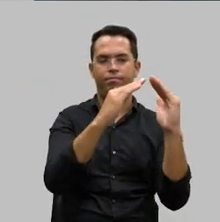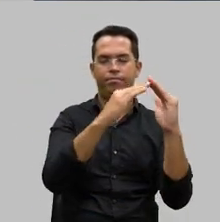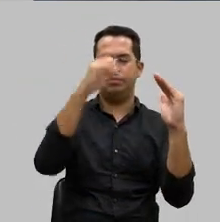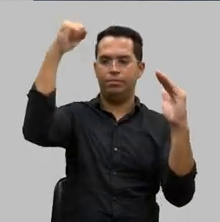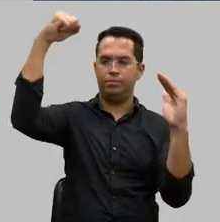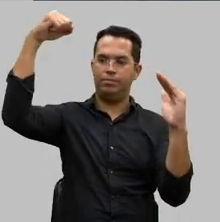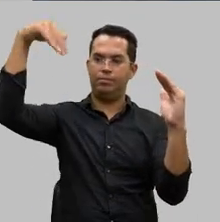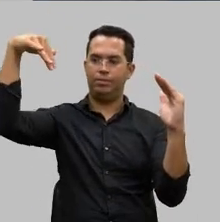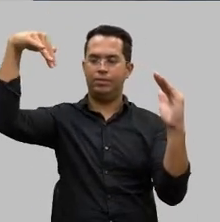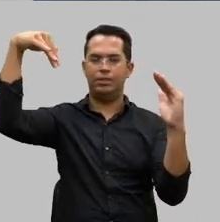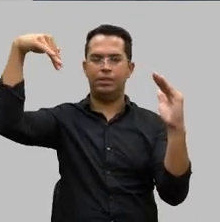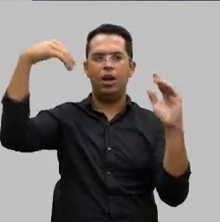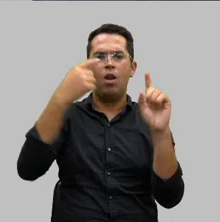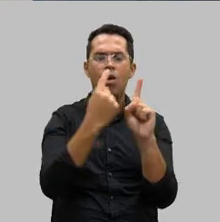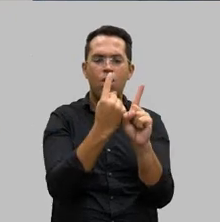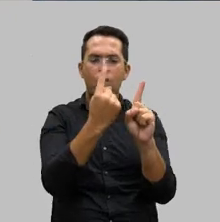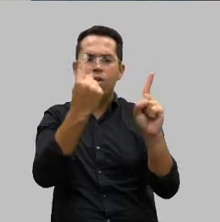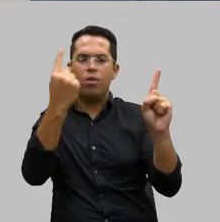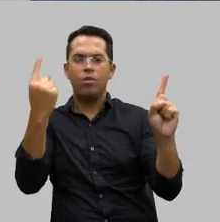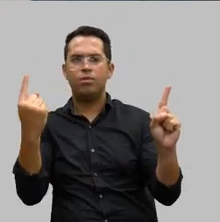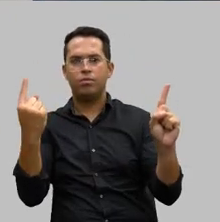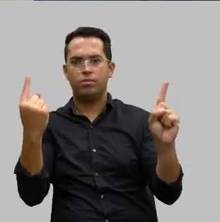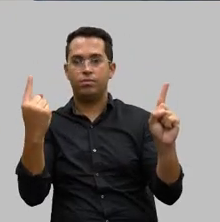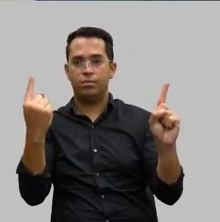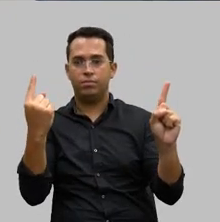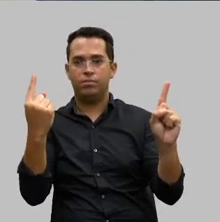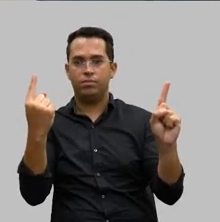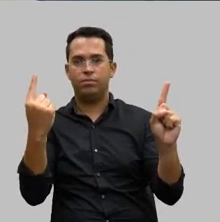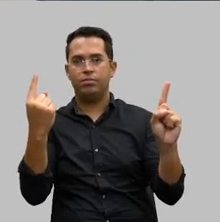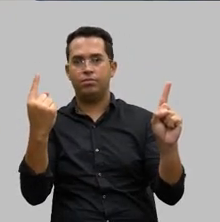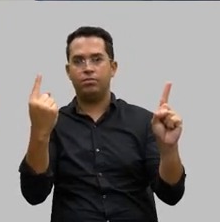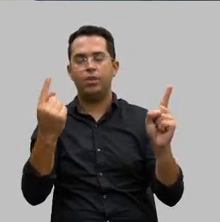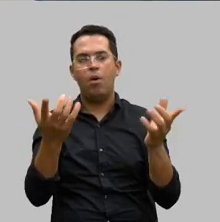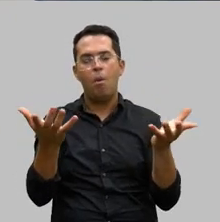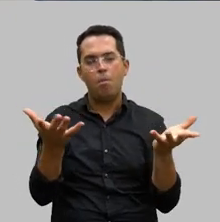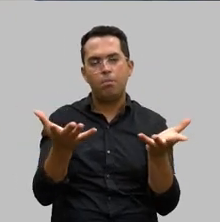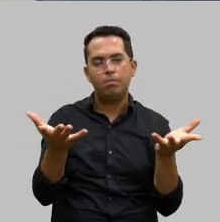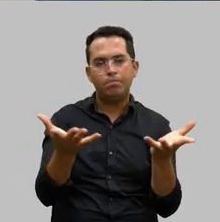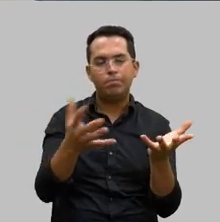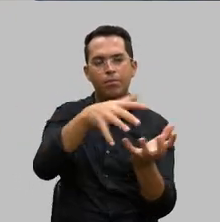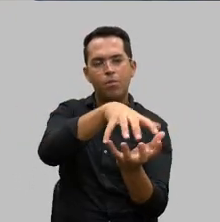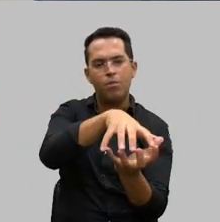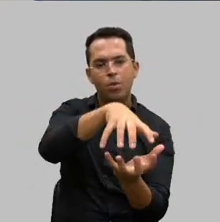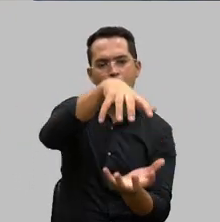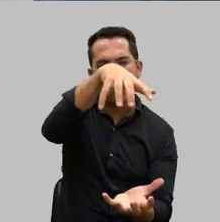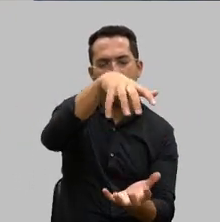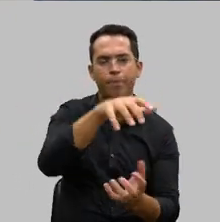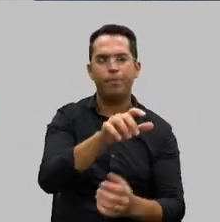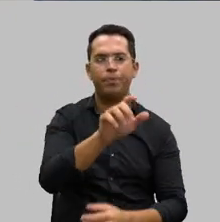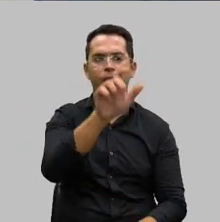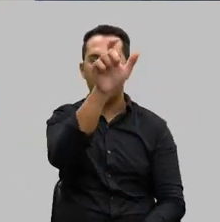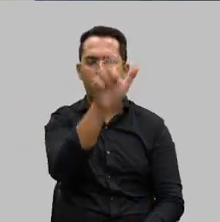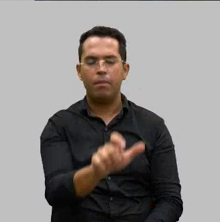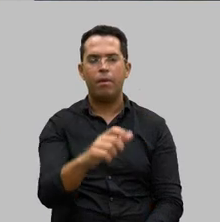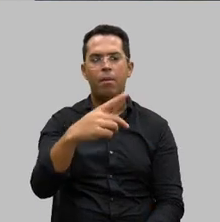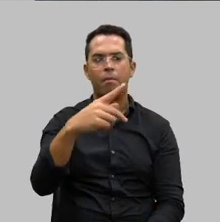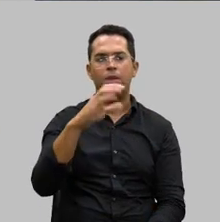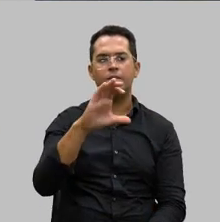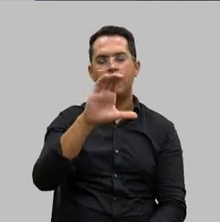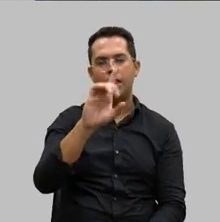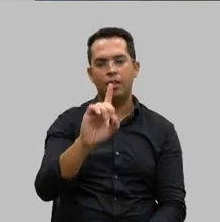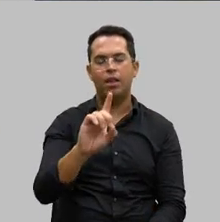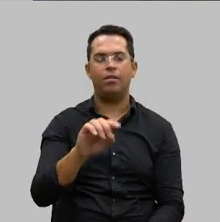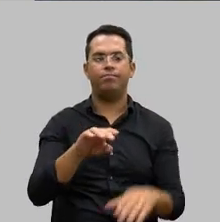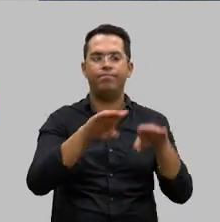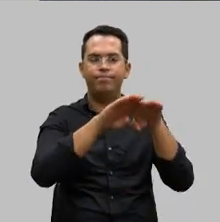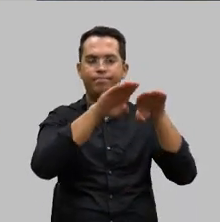passar ela já tem que se contorcer agora uma pessoa idosa uma pessoa com deficiência ela tem que sair da calçada ir pra rua